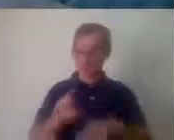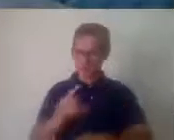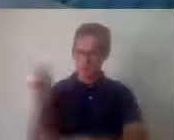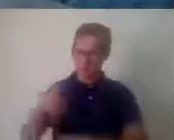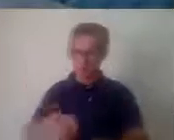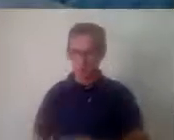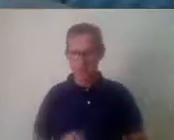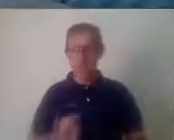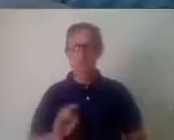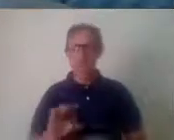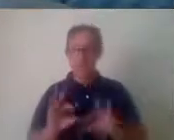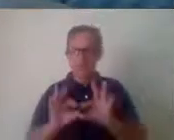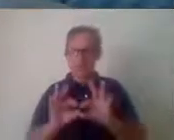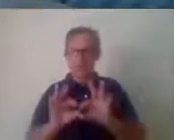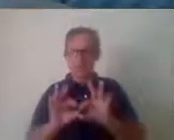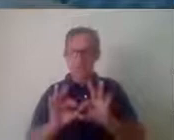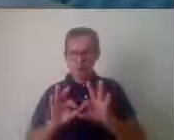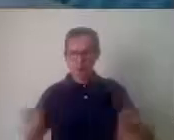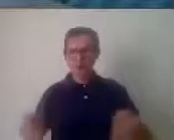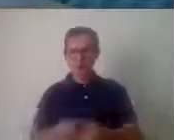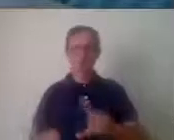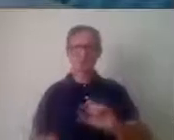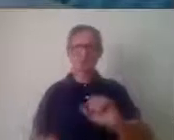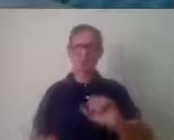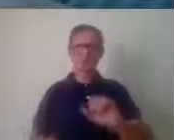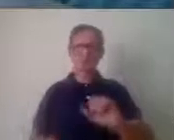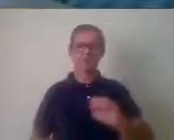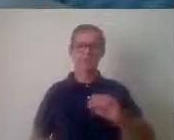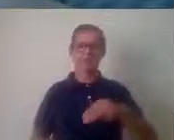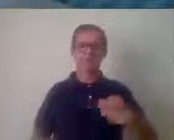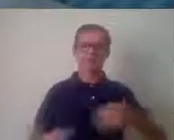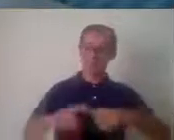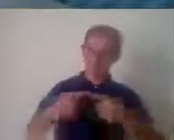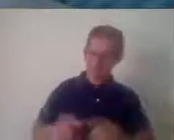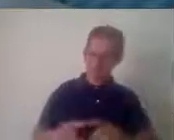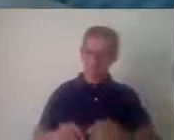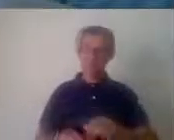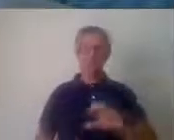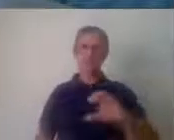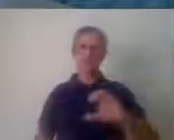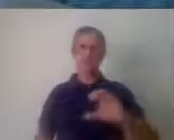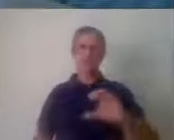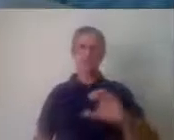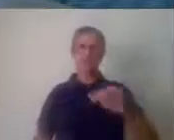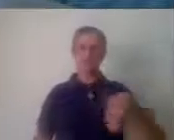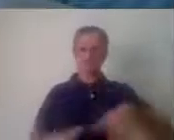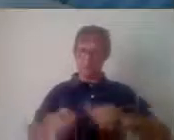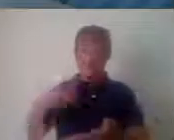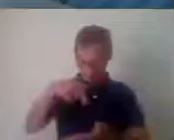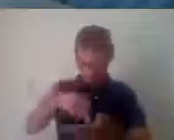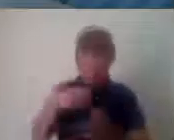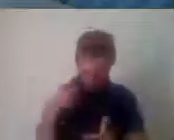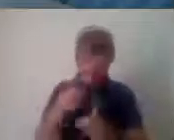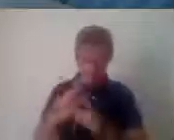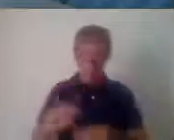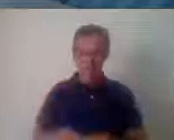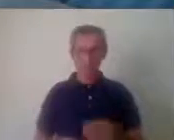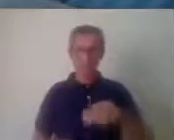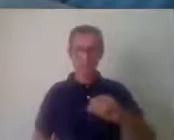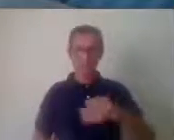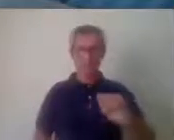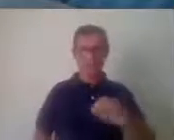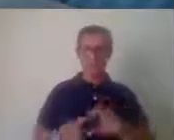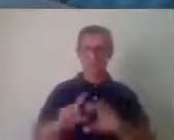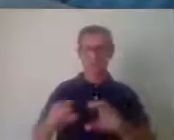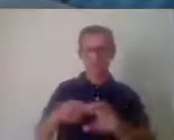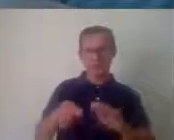não tem altura não. Ou de uma lâmina. E o que é o centro de massa? É o ponto de encontro das massas, é o